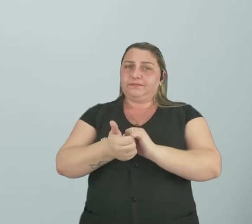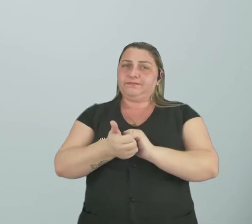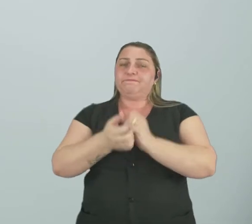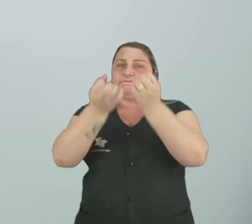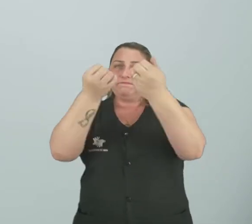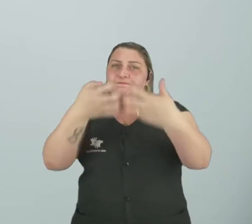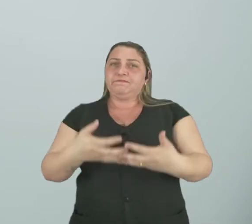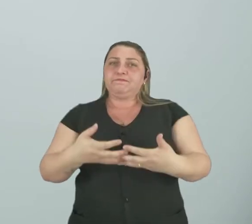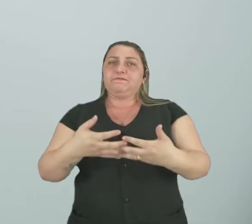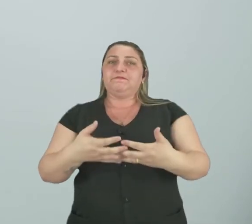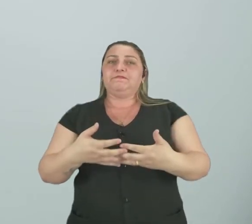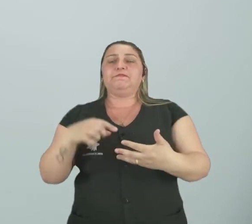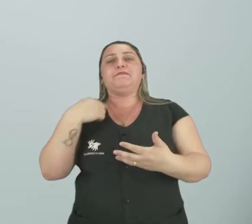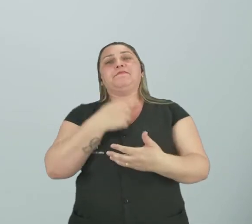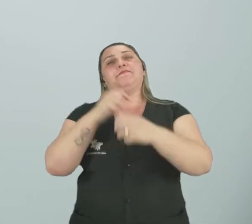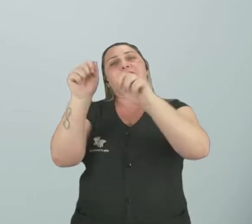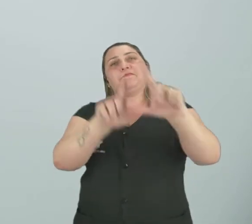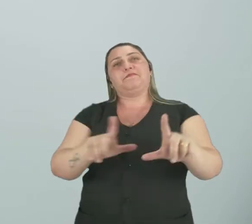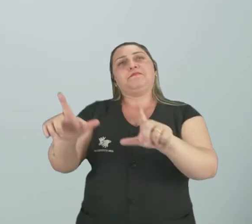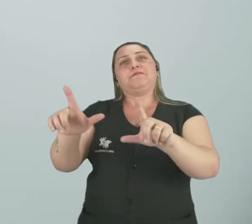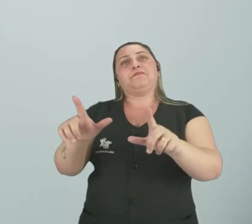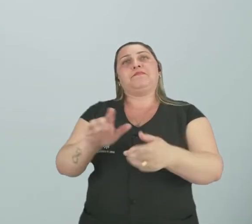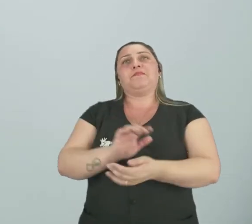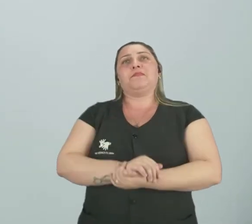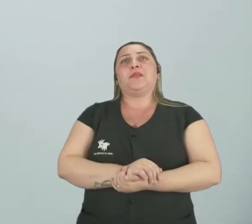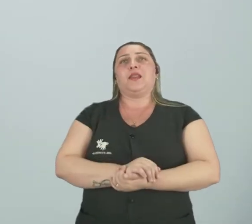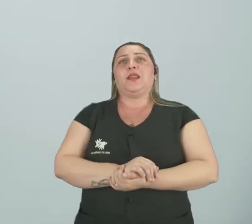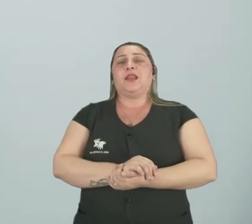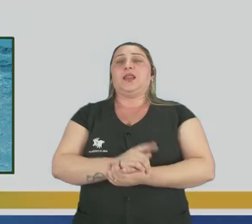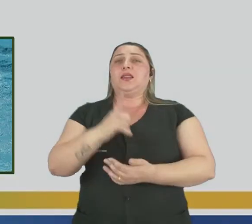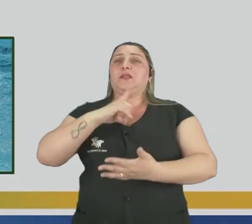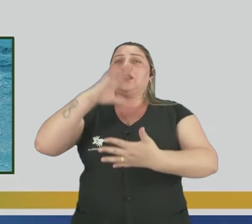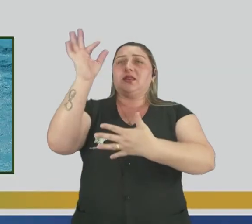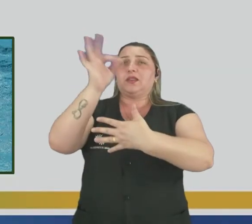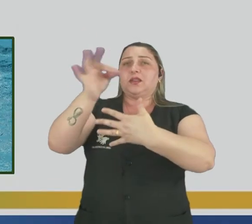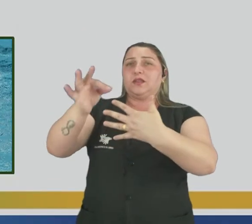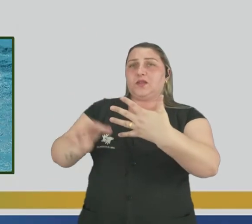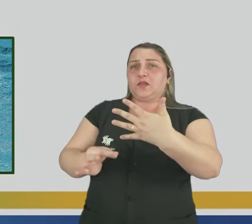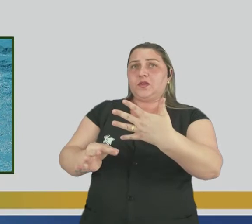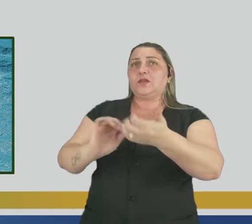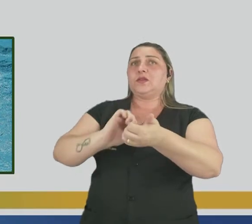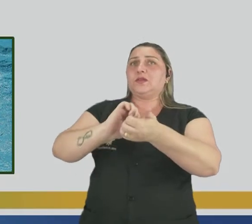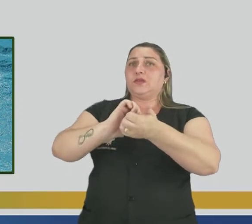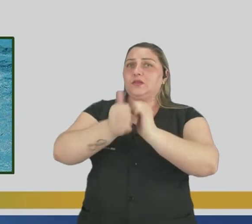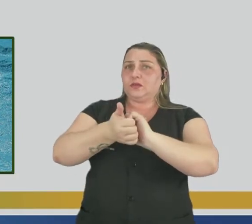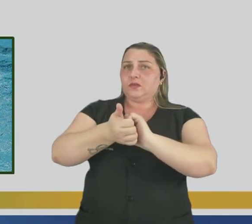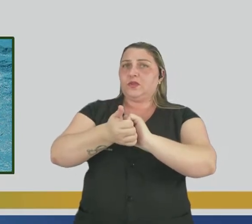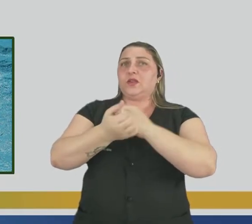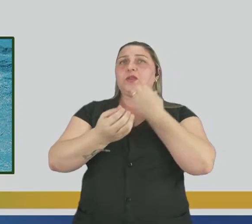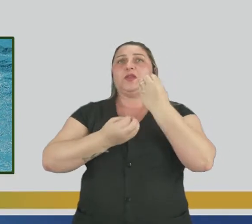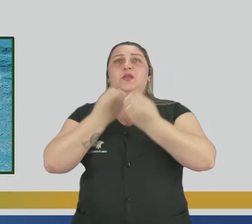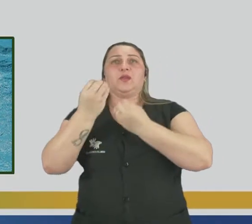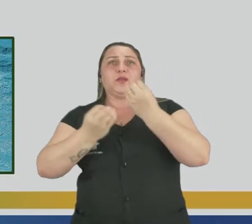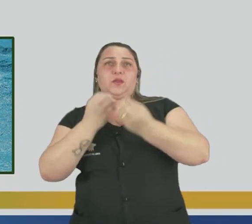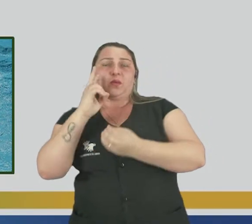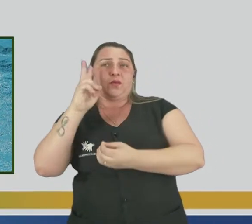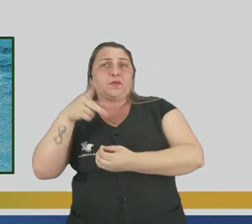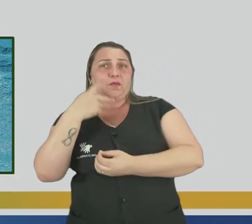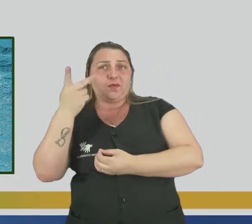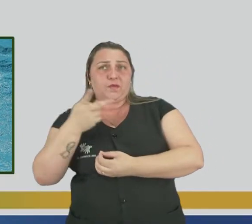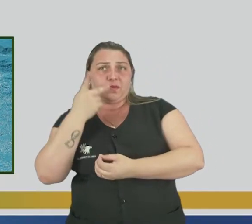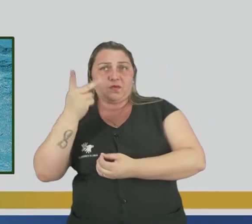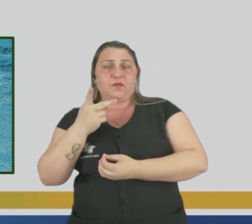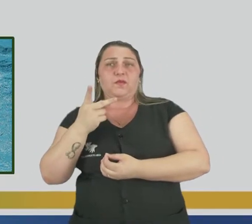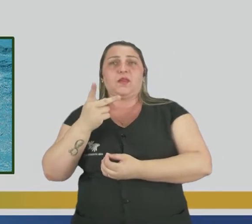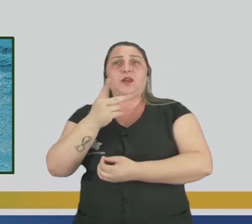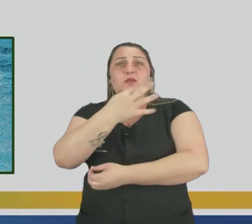né, no nosso slide. Vamos seguir. Temos as classificações, né? Como a gente está falando hoje